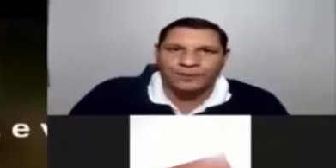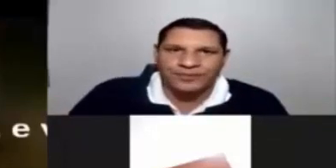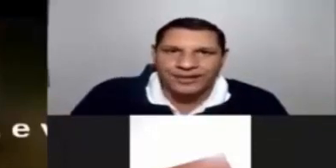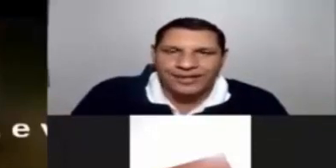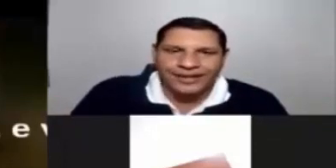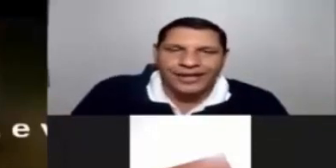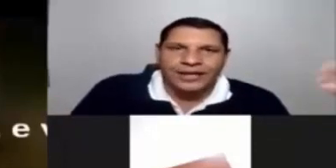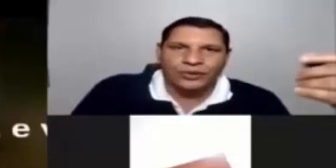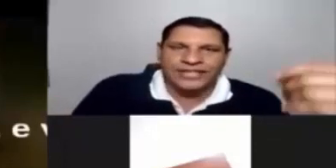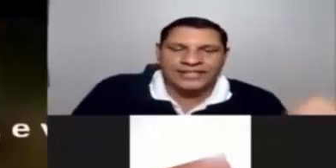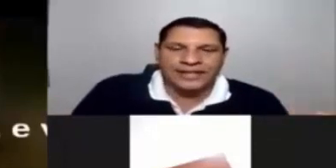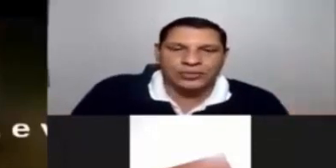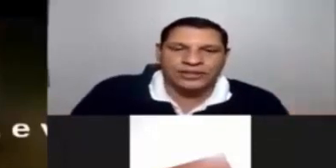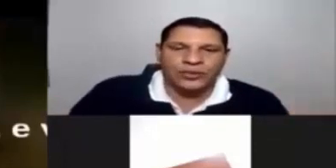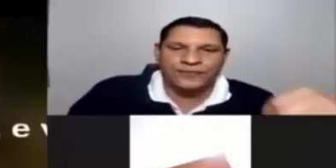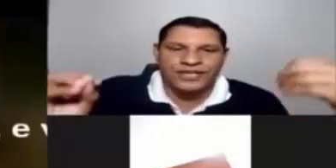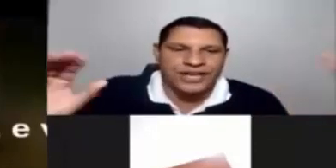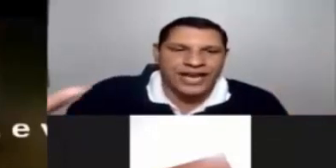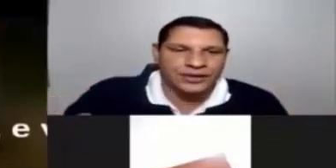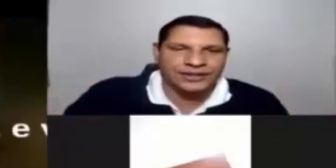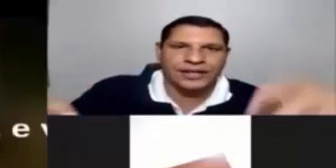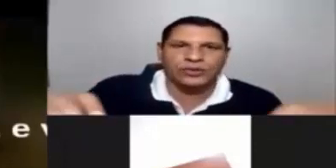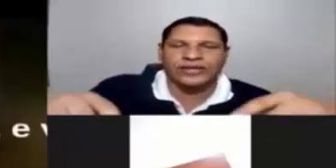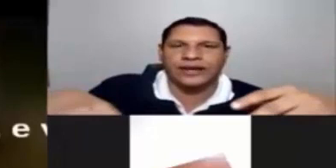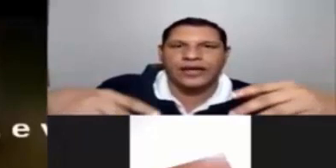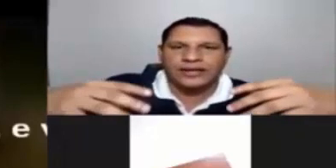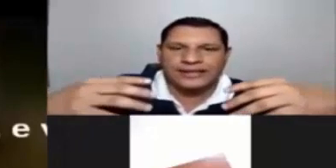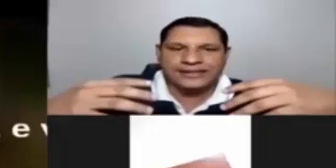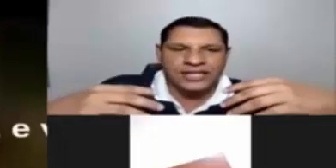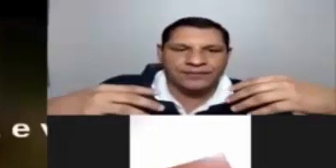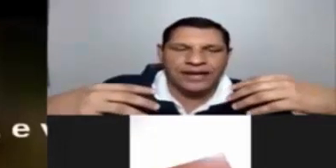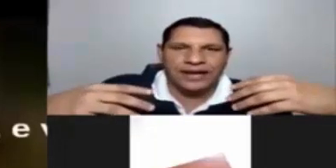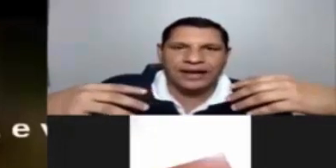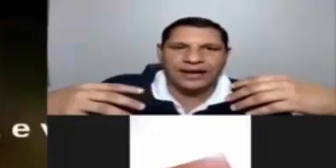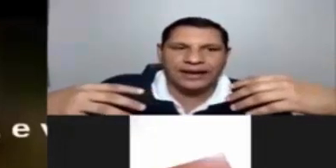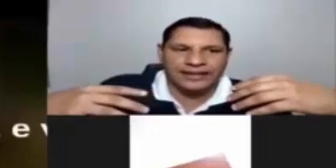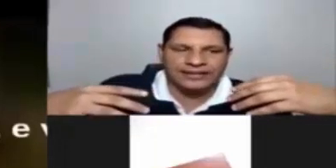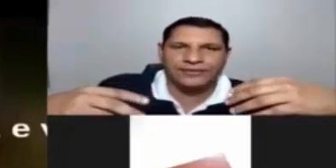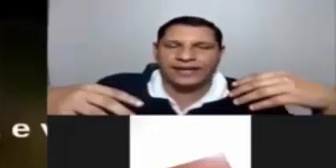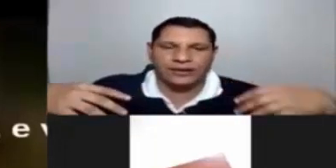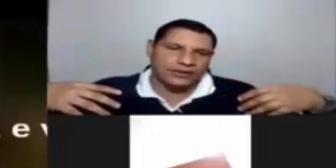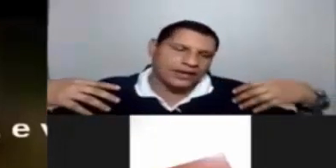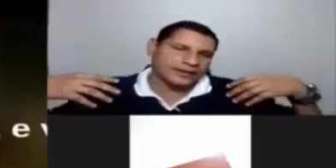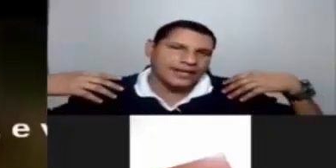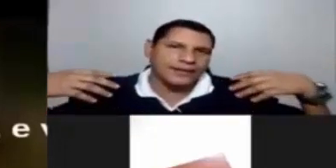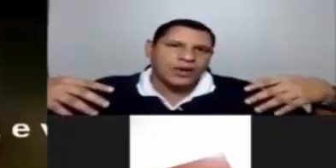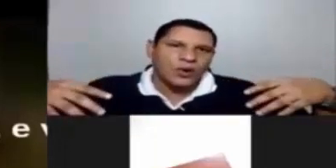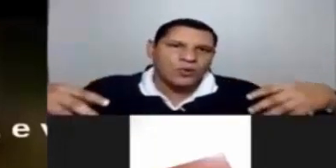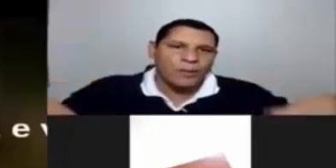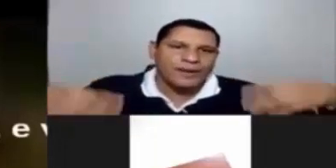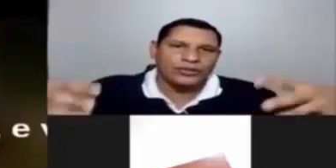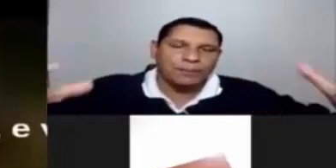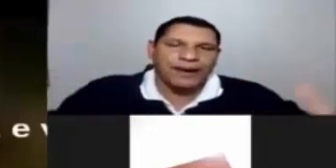do calor. Né? Ou seja, ele está querendo o Um refrigério. está querendo o quê? Que seja... Que eles venham a ter